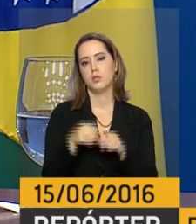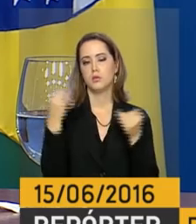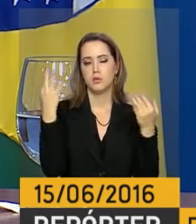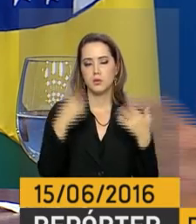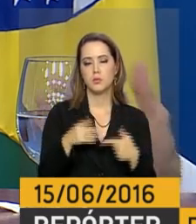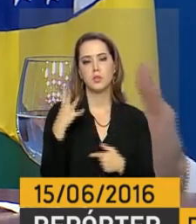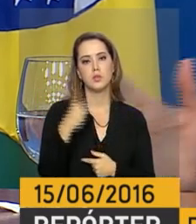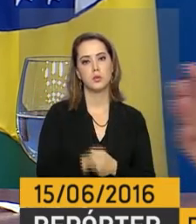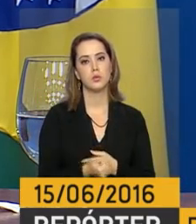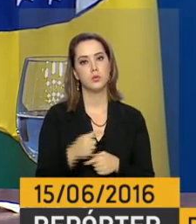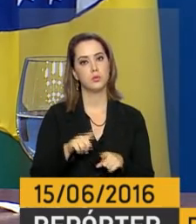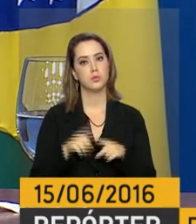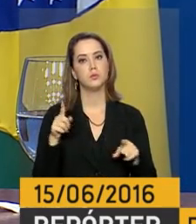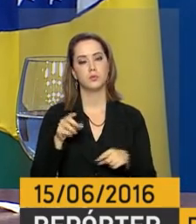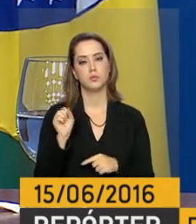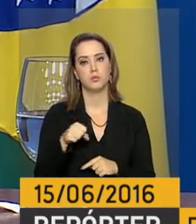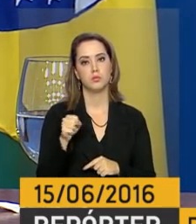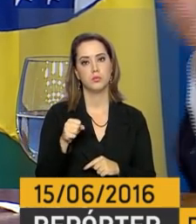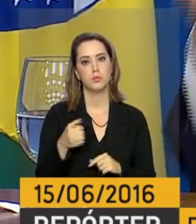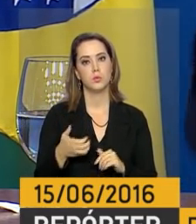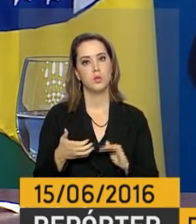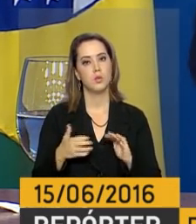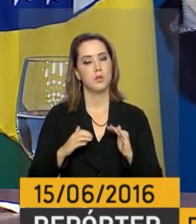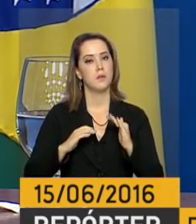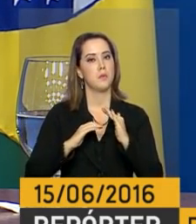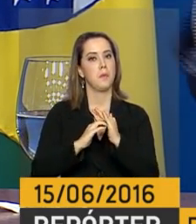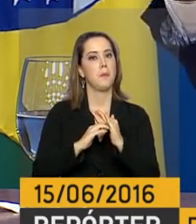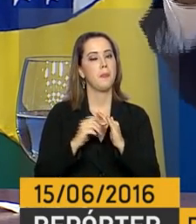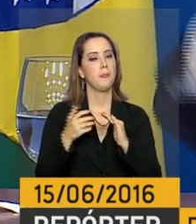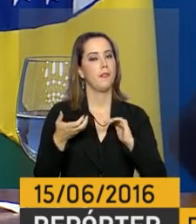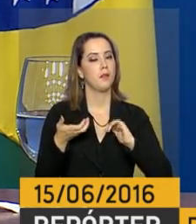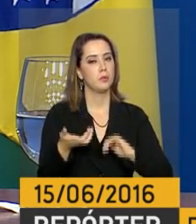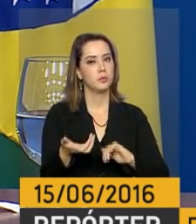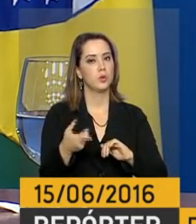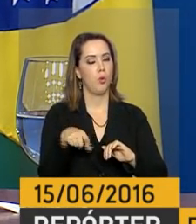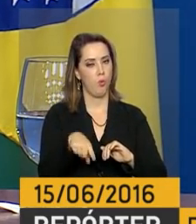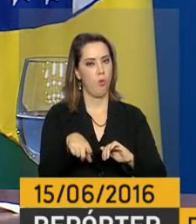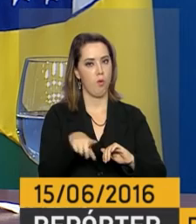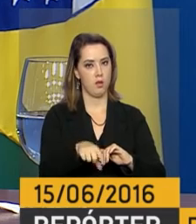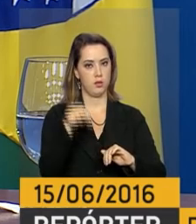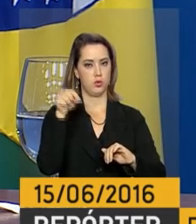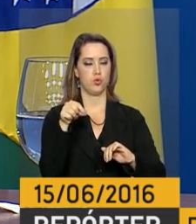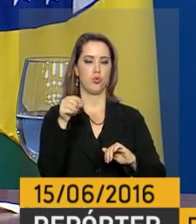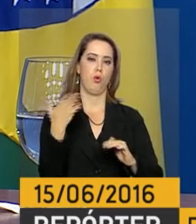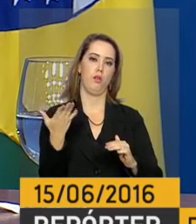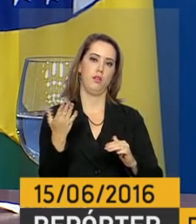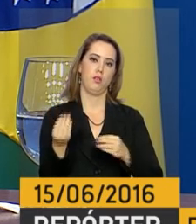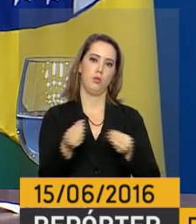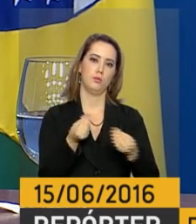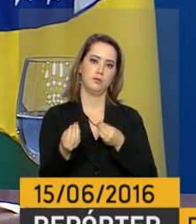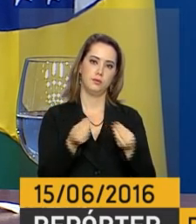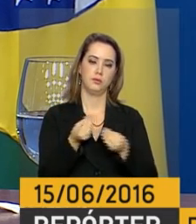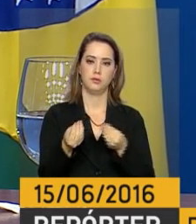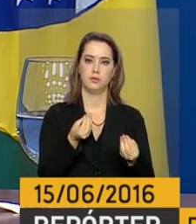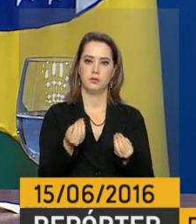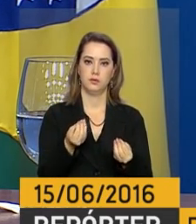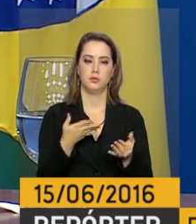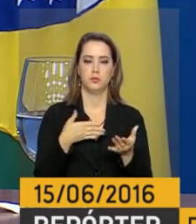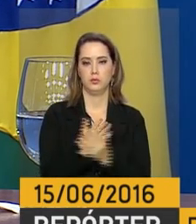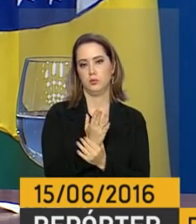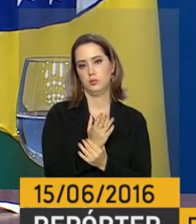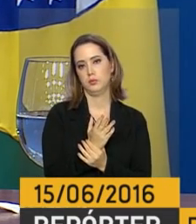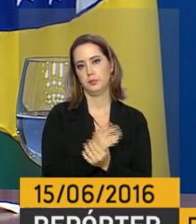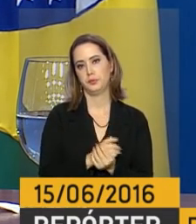Agora, evidentemente, ao Congresso Nacional compete soberanamente decidir aí a se vai